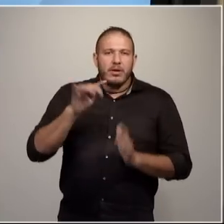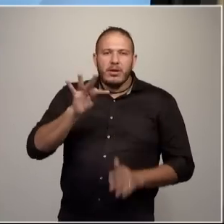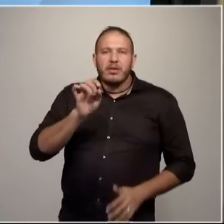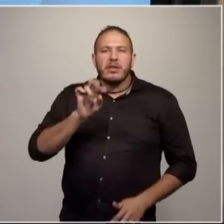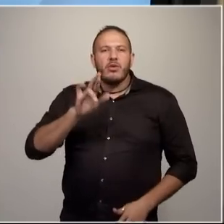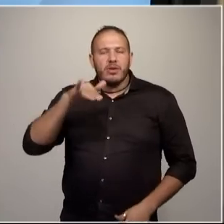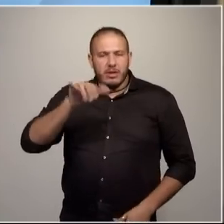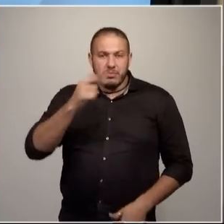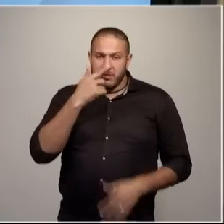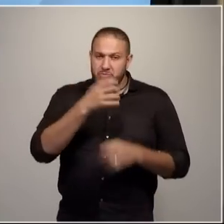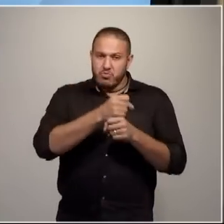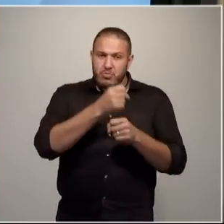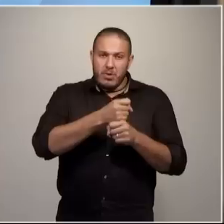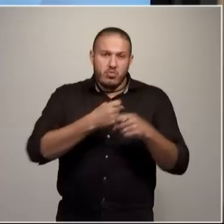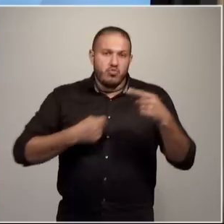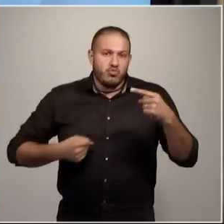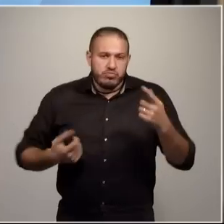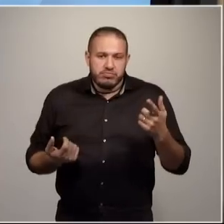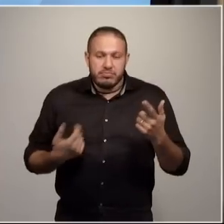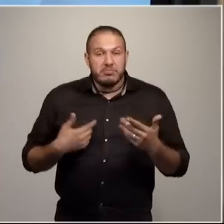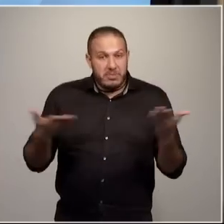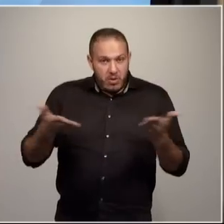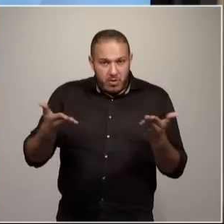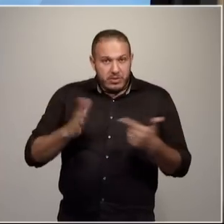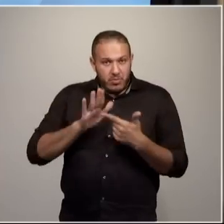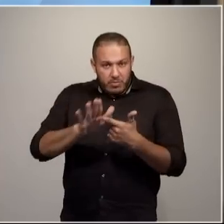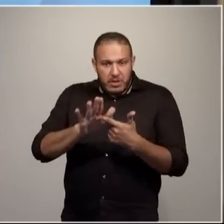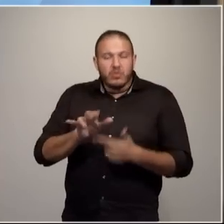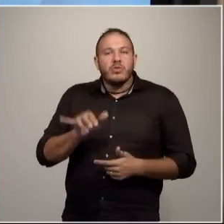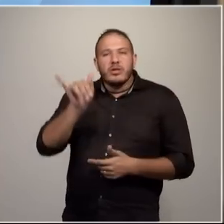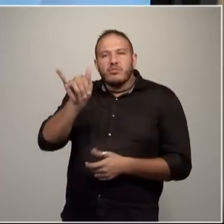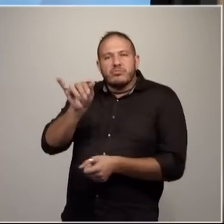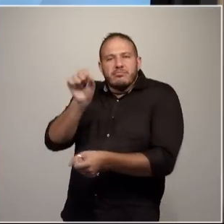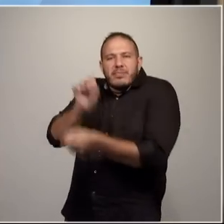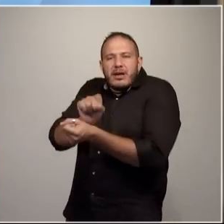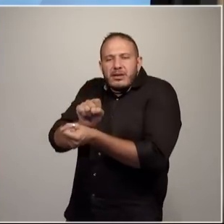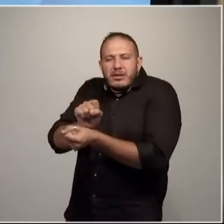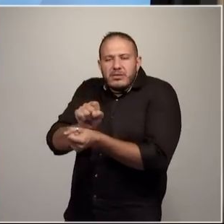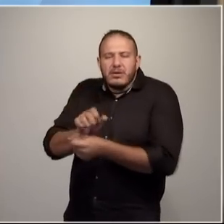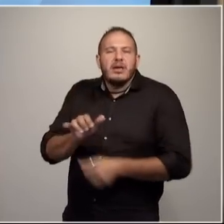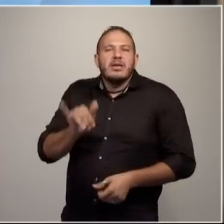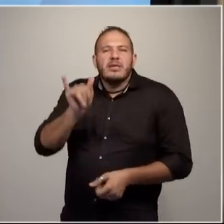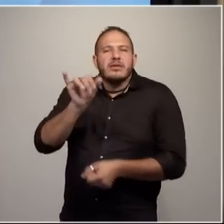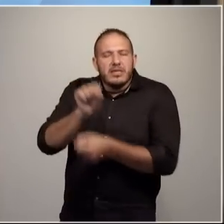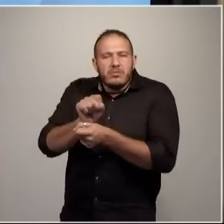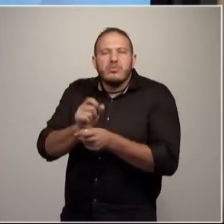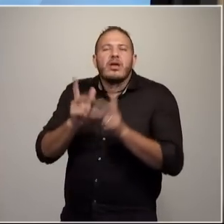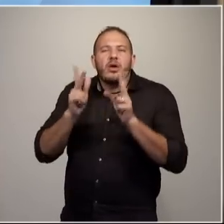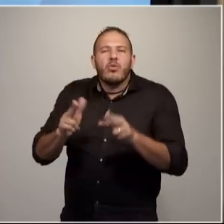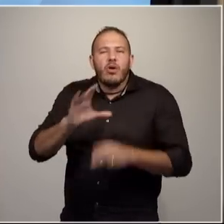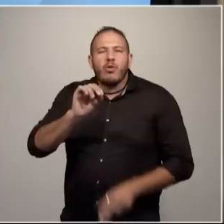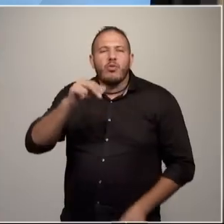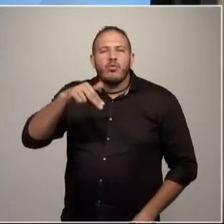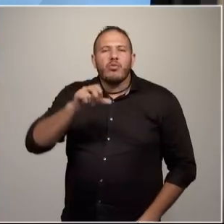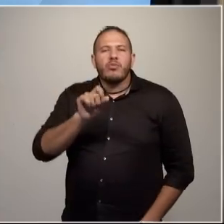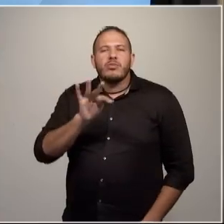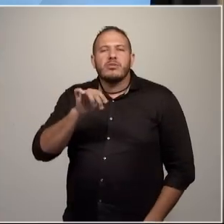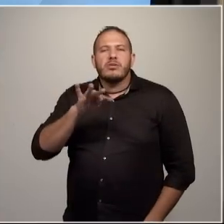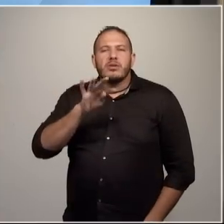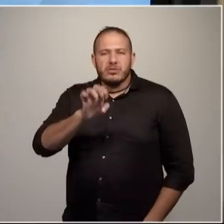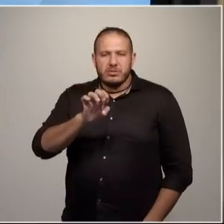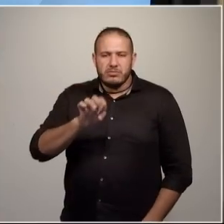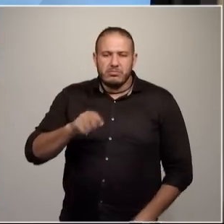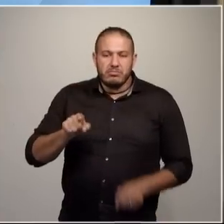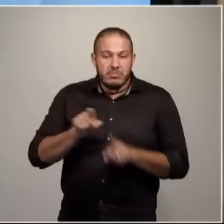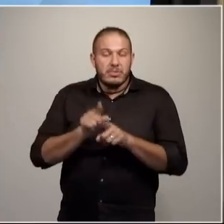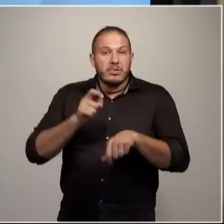cálculo 1. E nesse momento o y ficou parado. Esse y está agindo como se fosse uma constante. Tanto que na hora de fazer a primitiva